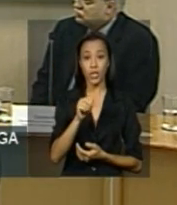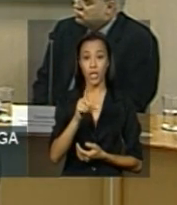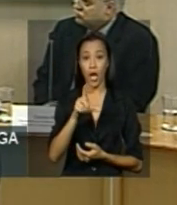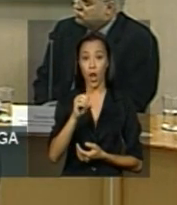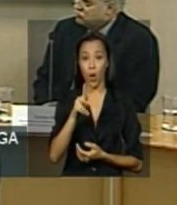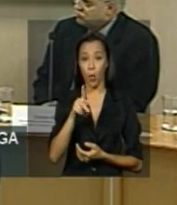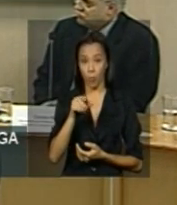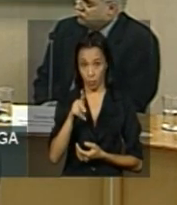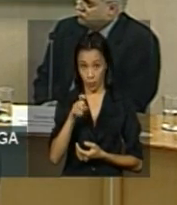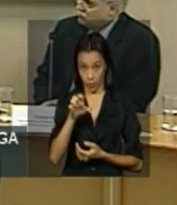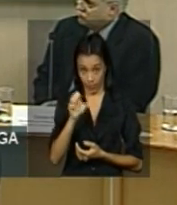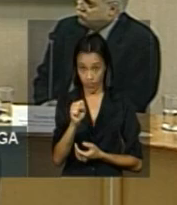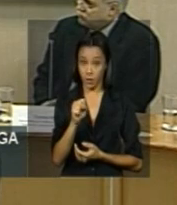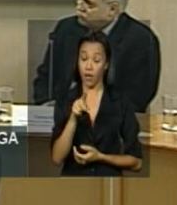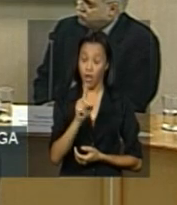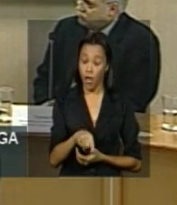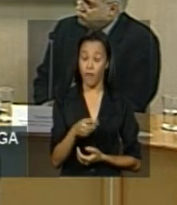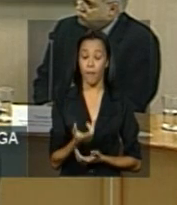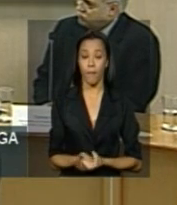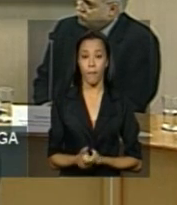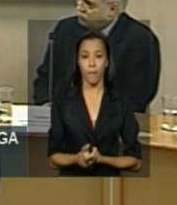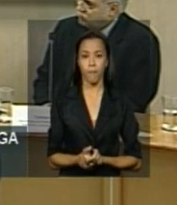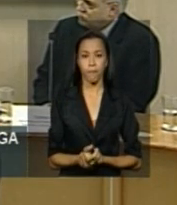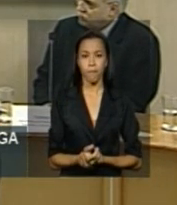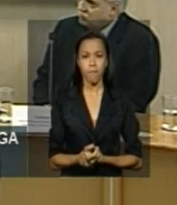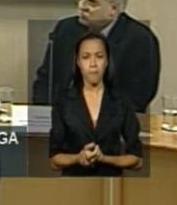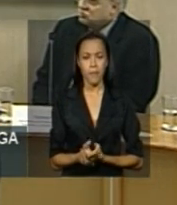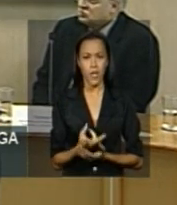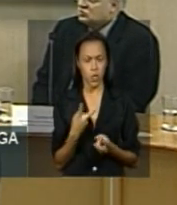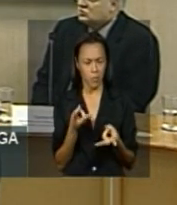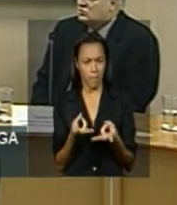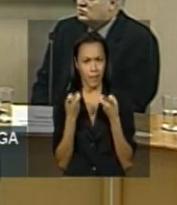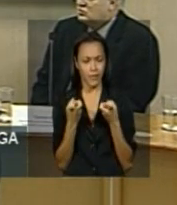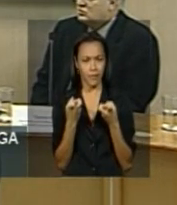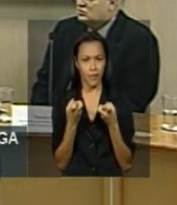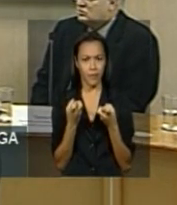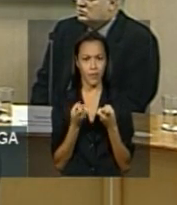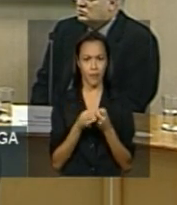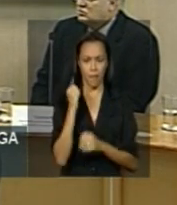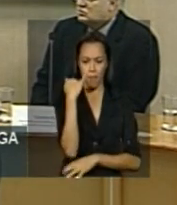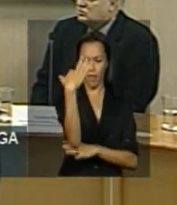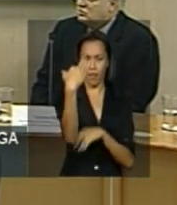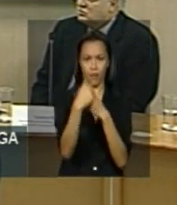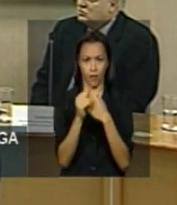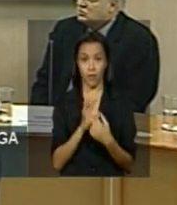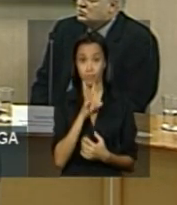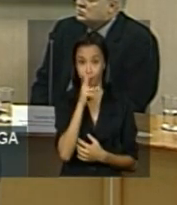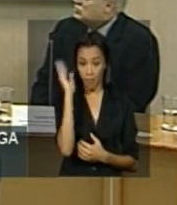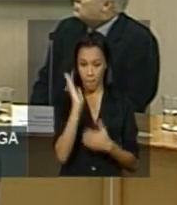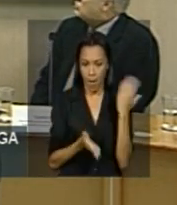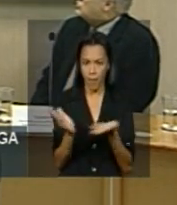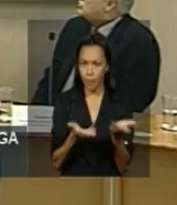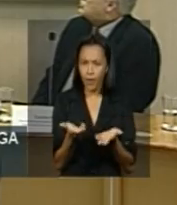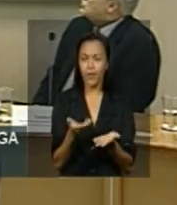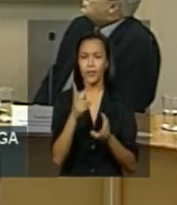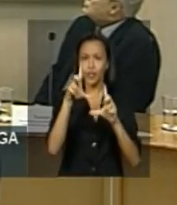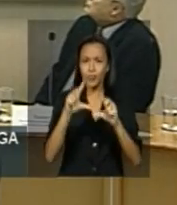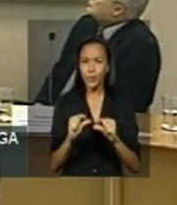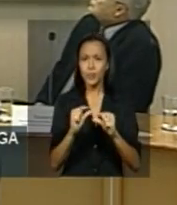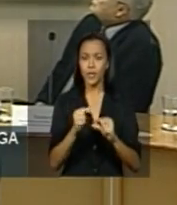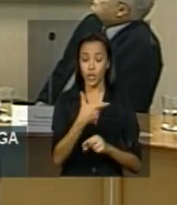horrível falar esse nome mas é esse tá eh é impressionante nós pegamos a taxa de desmatamento dele pelo prodes em